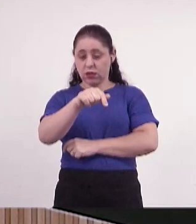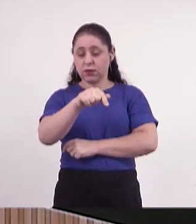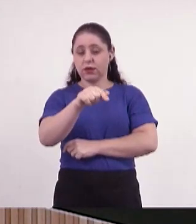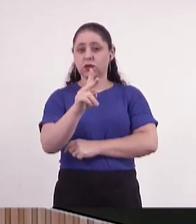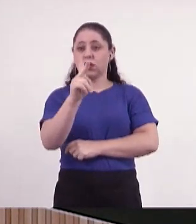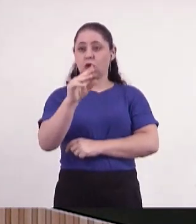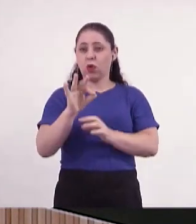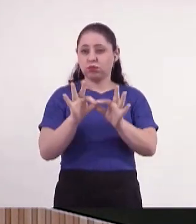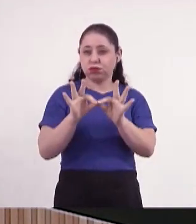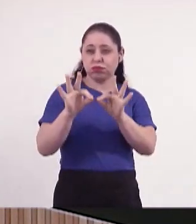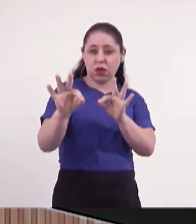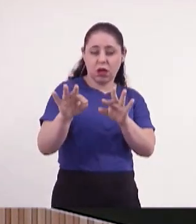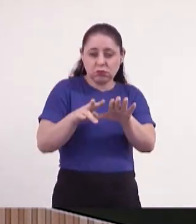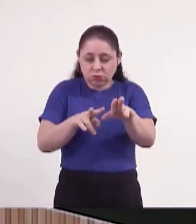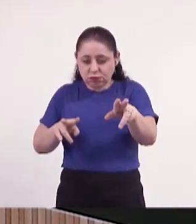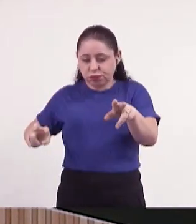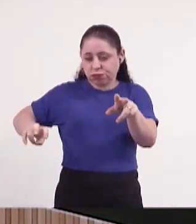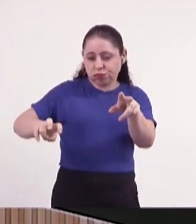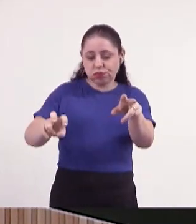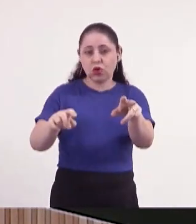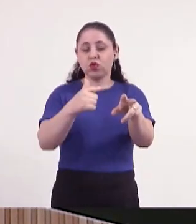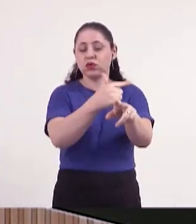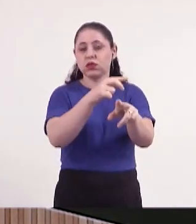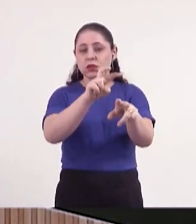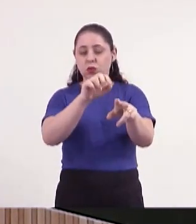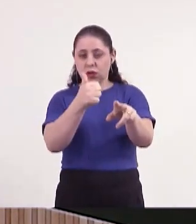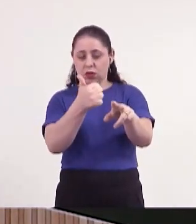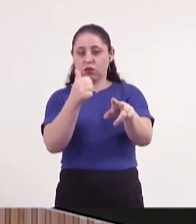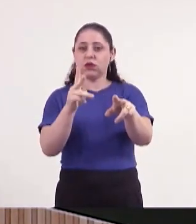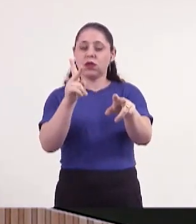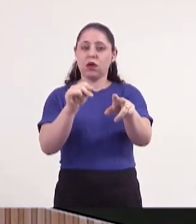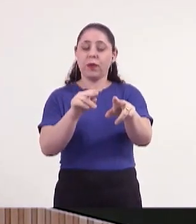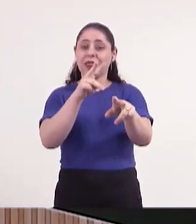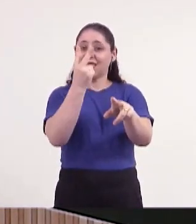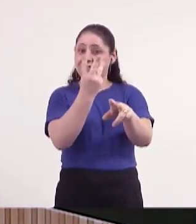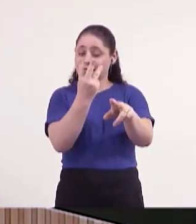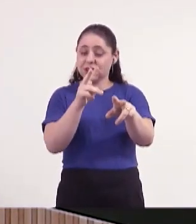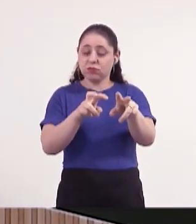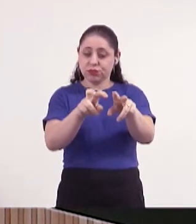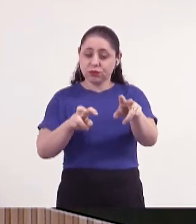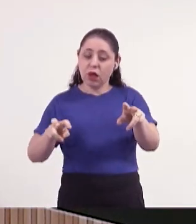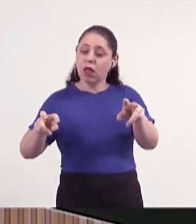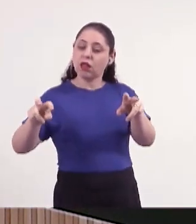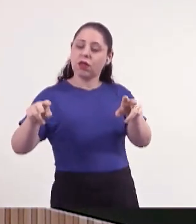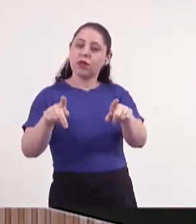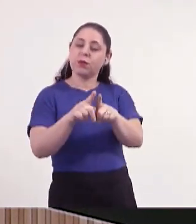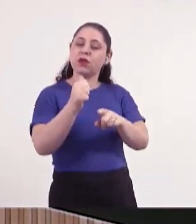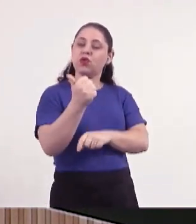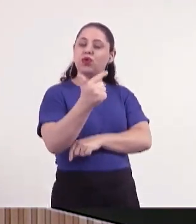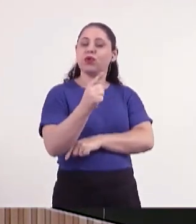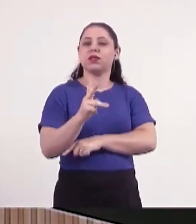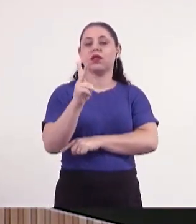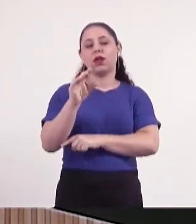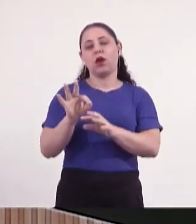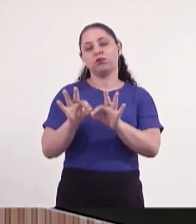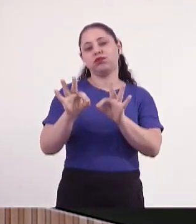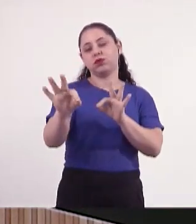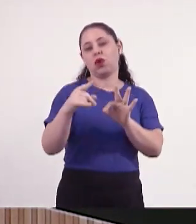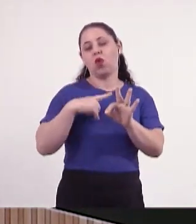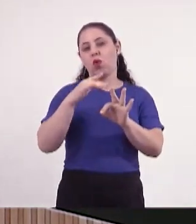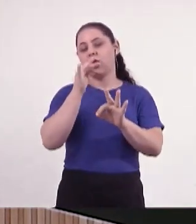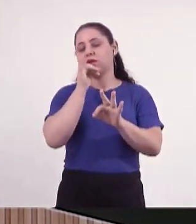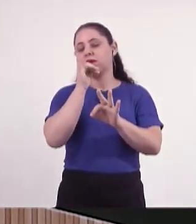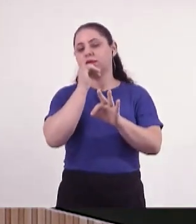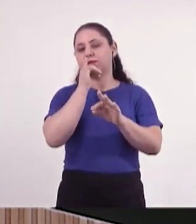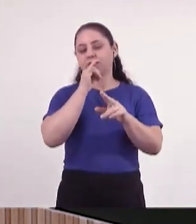457 quilômetros em acostamentos, 251 quilômetros em terceiras faixas e mais 12 quilômetros de vias